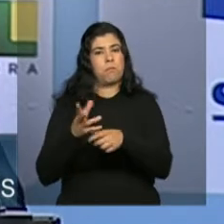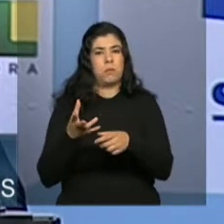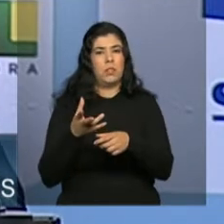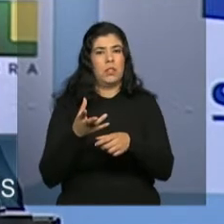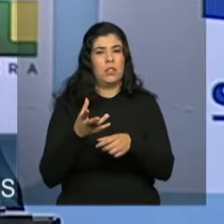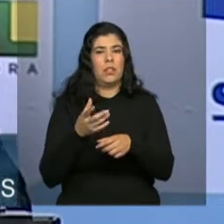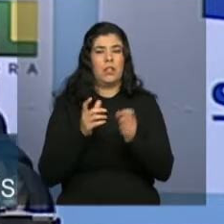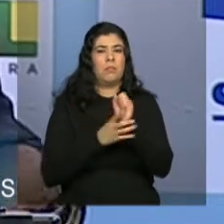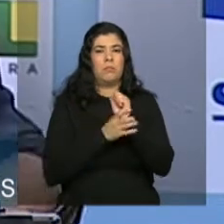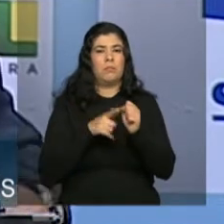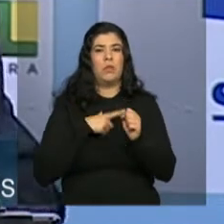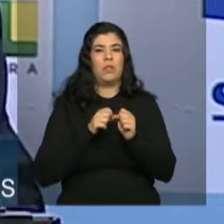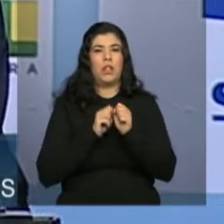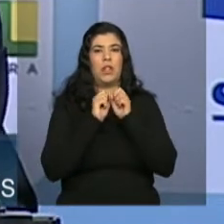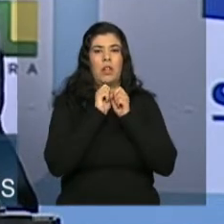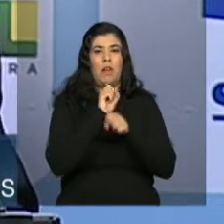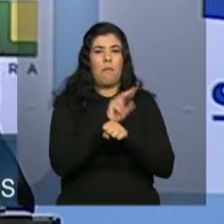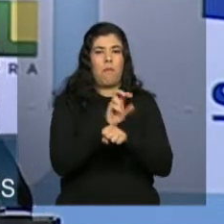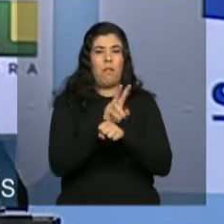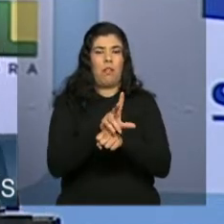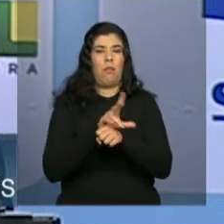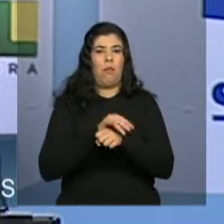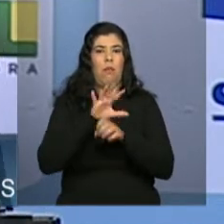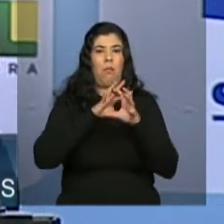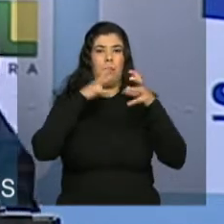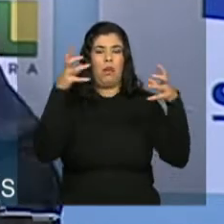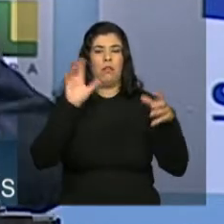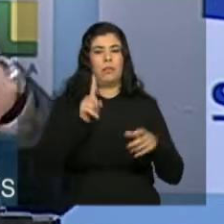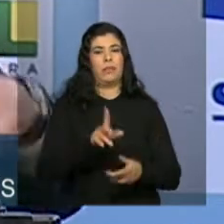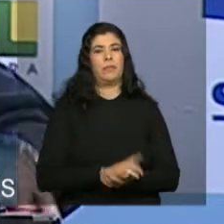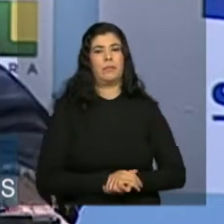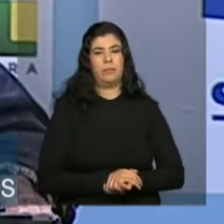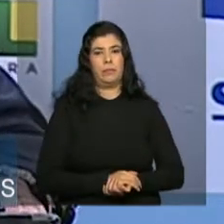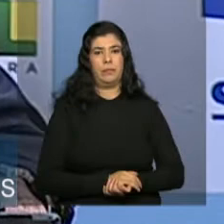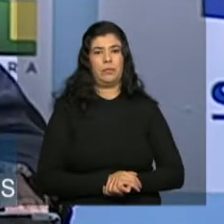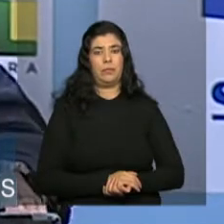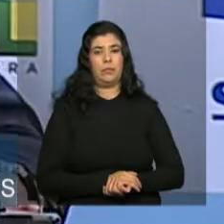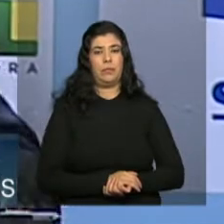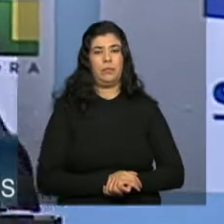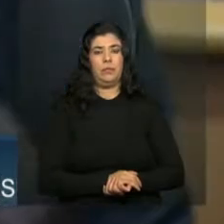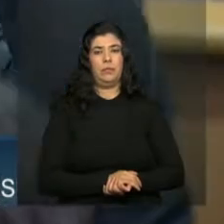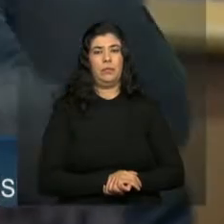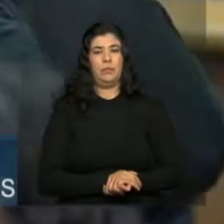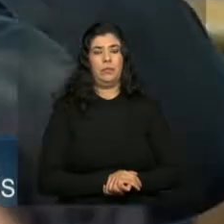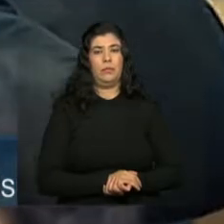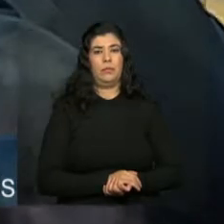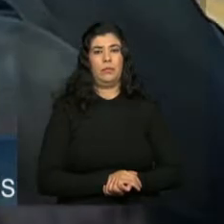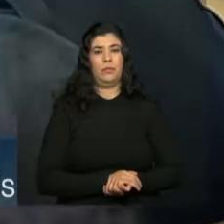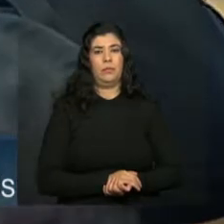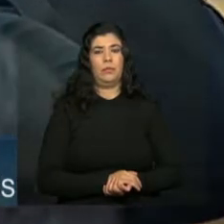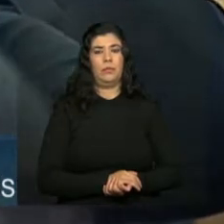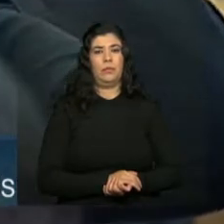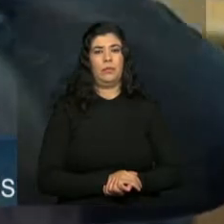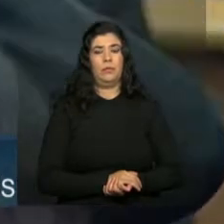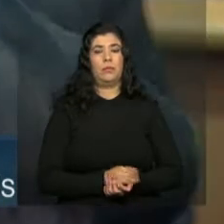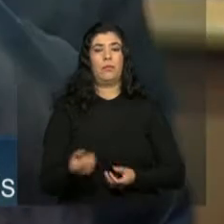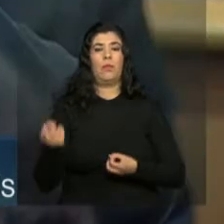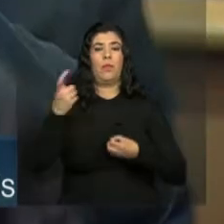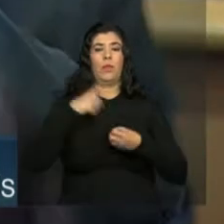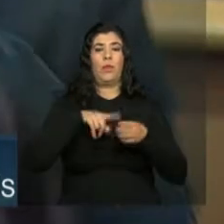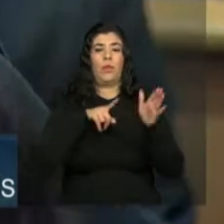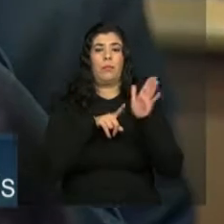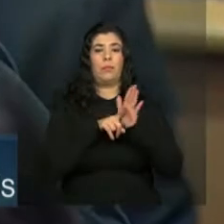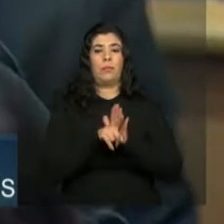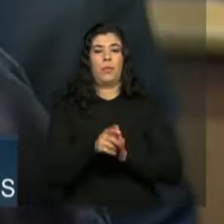improváveis porque não tem dispersão do vetor transmissor da malária a Mas voltando à questão dos medicamentos